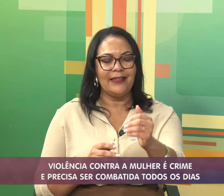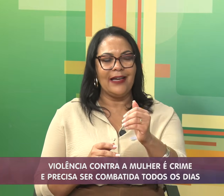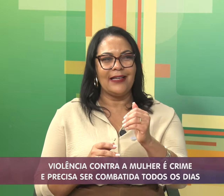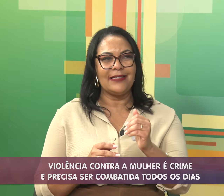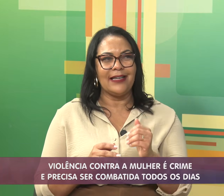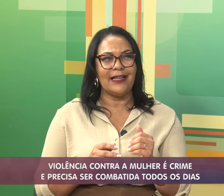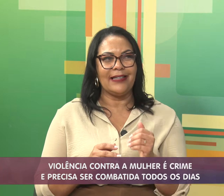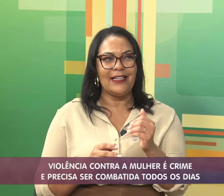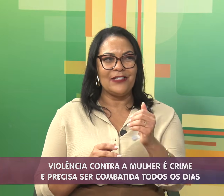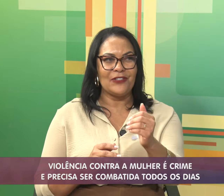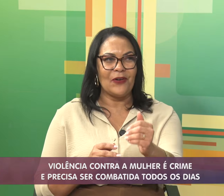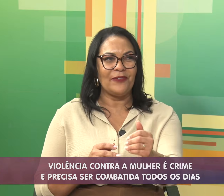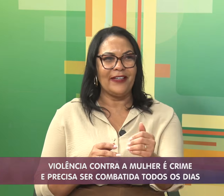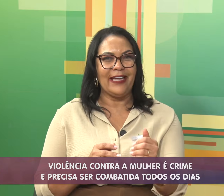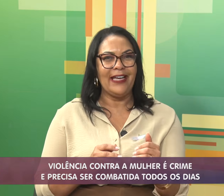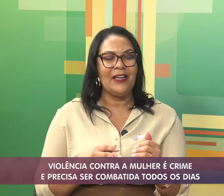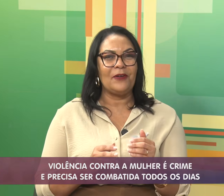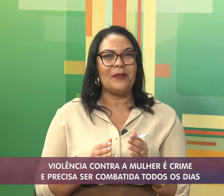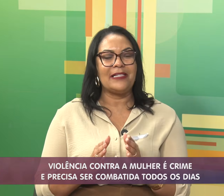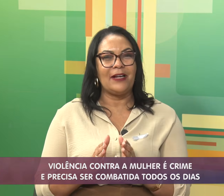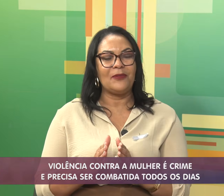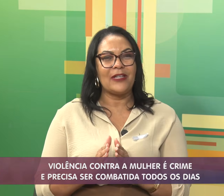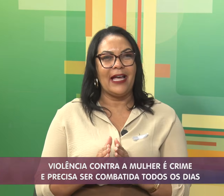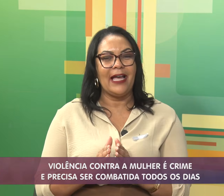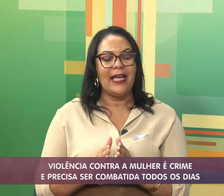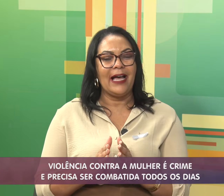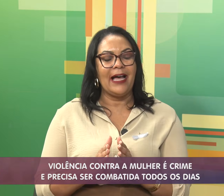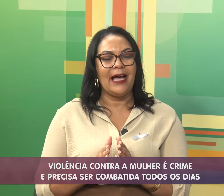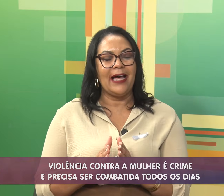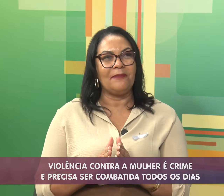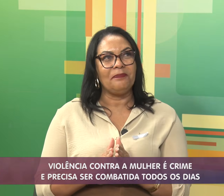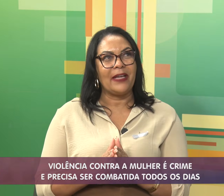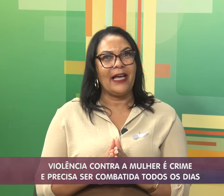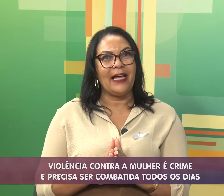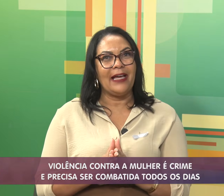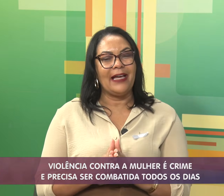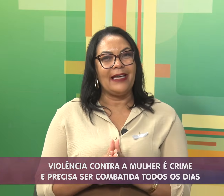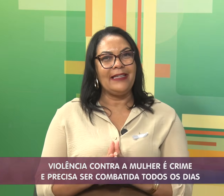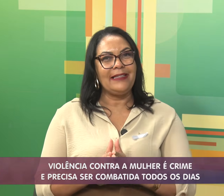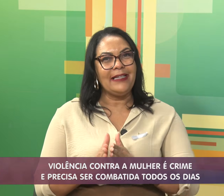a tenridade lá, desde jovem, né, começarmos a